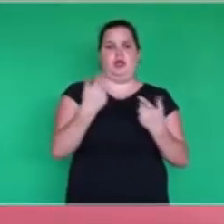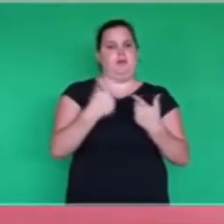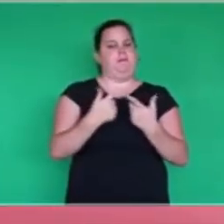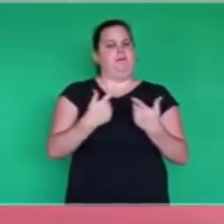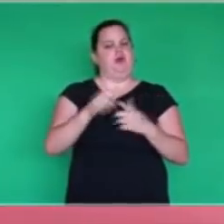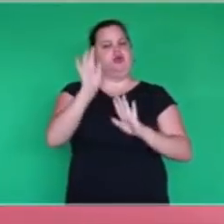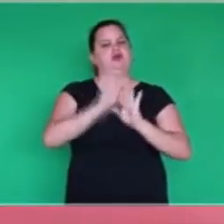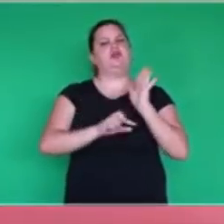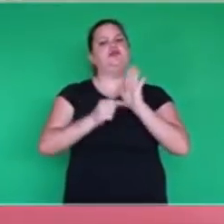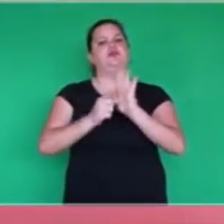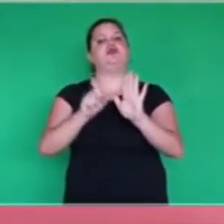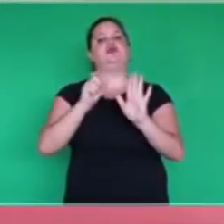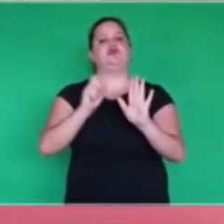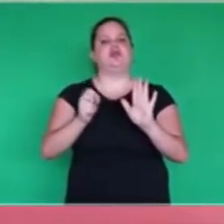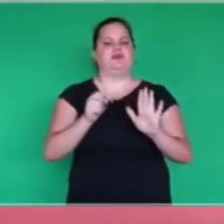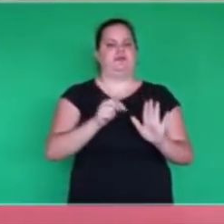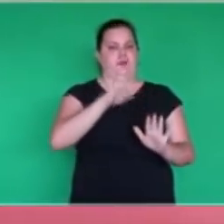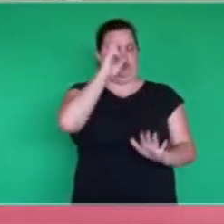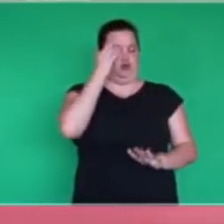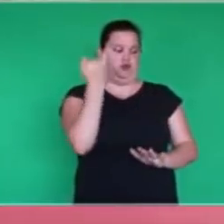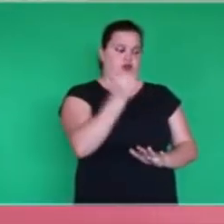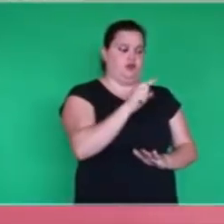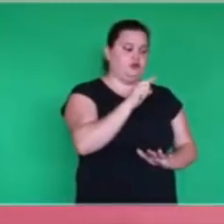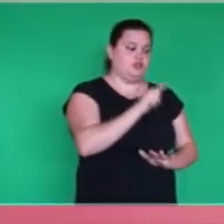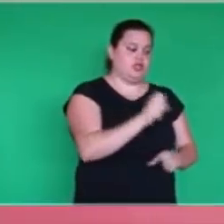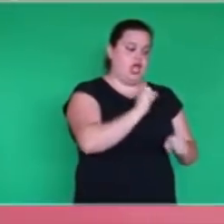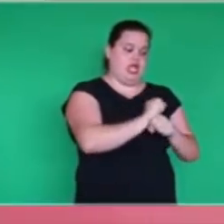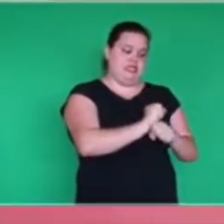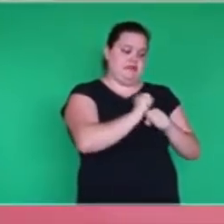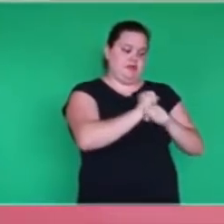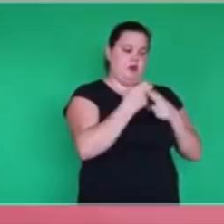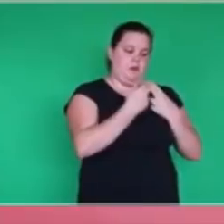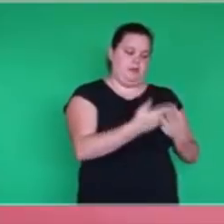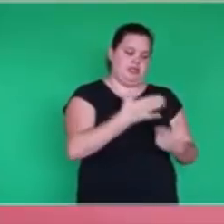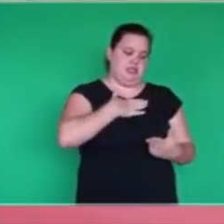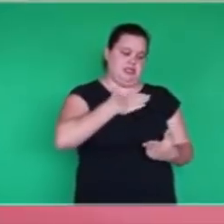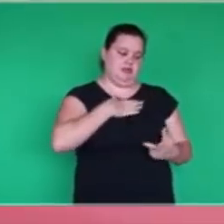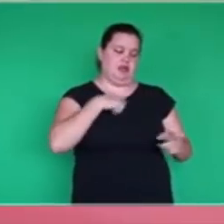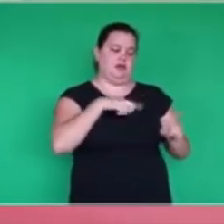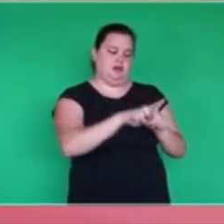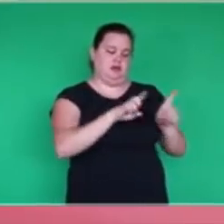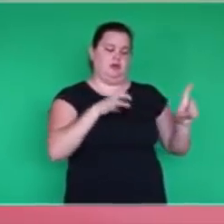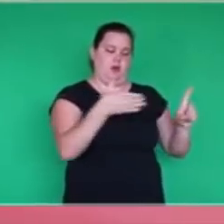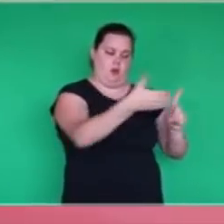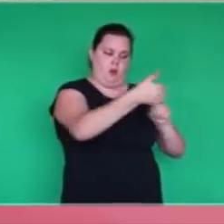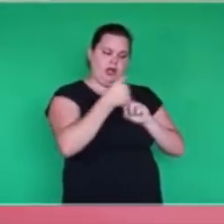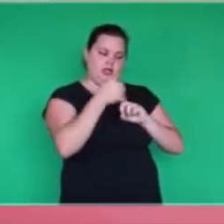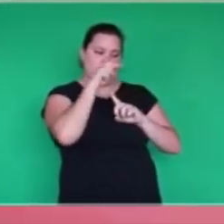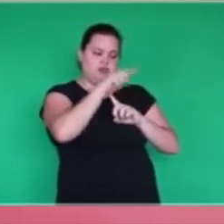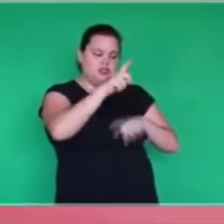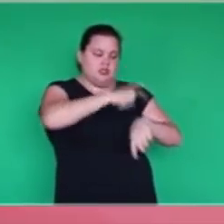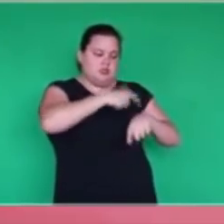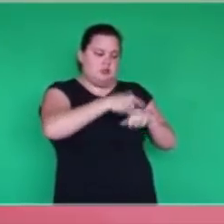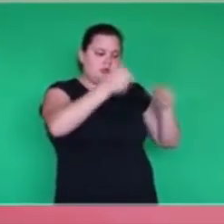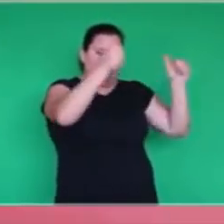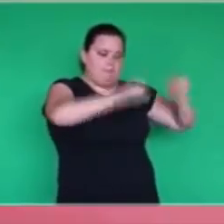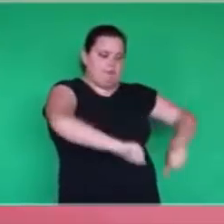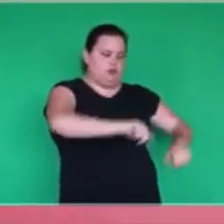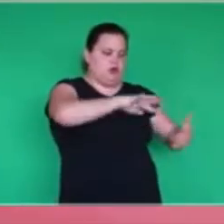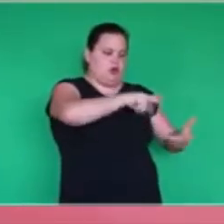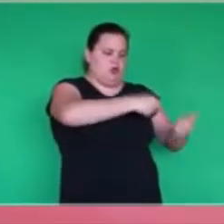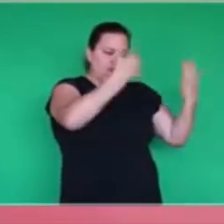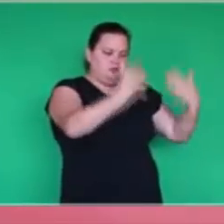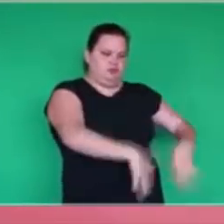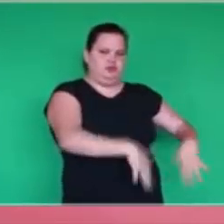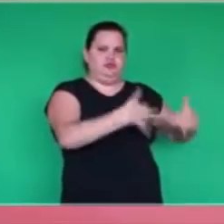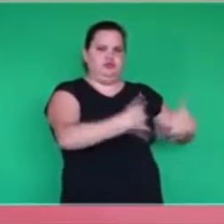minha paciência, eu também te livrarei da hora da tribulação que virá sobre aqueles